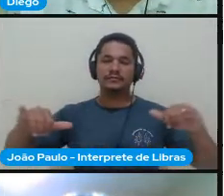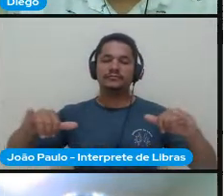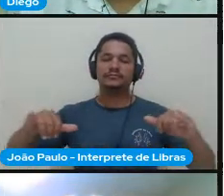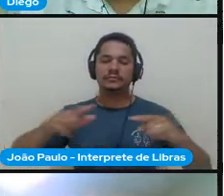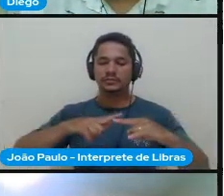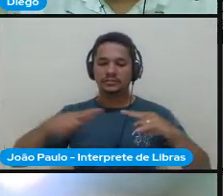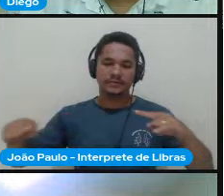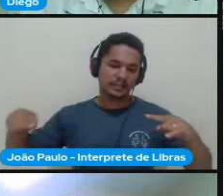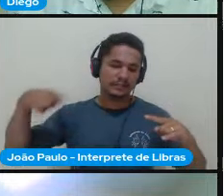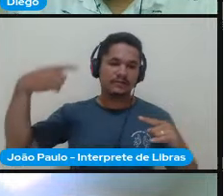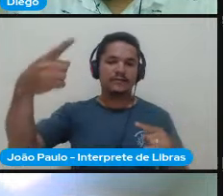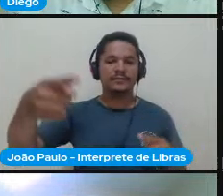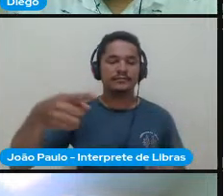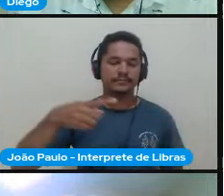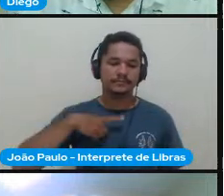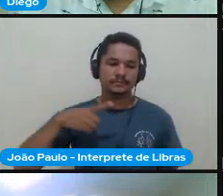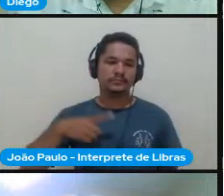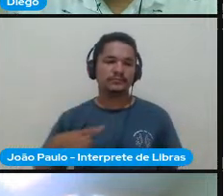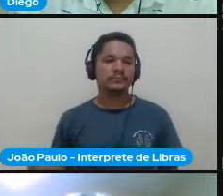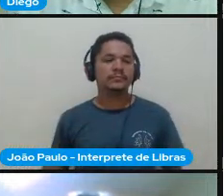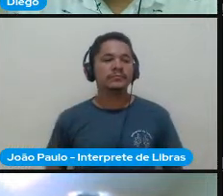semana que vem também.